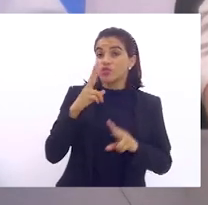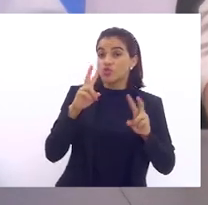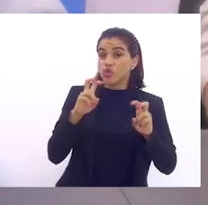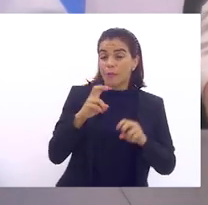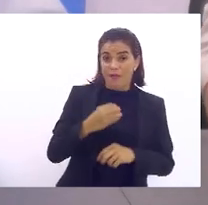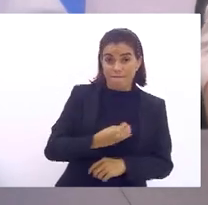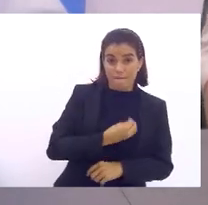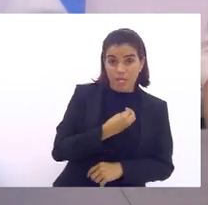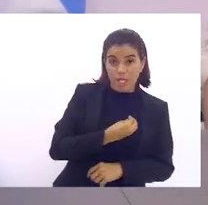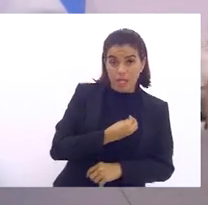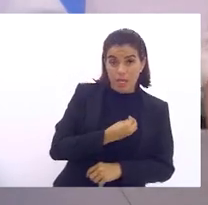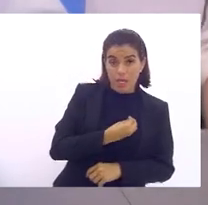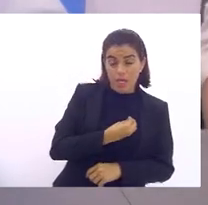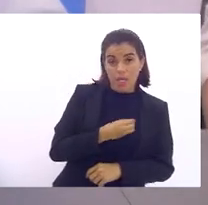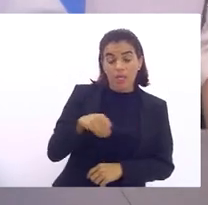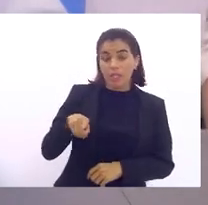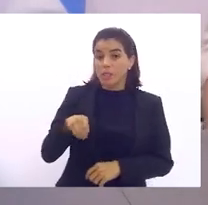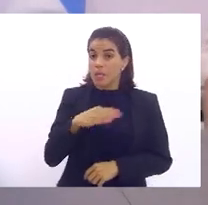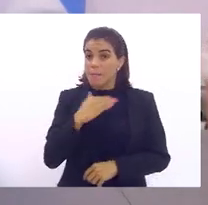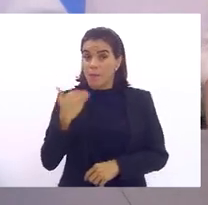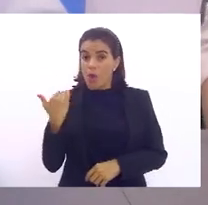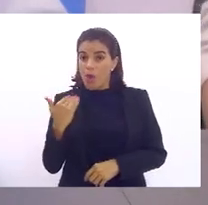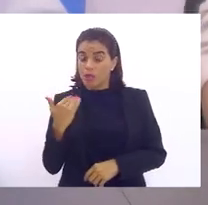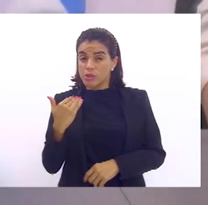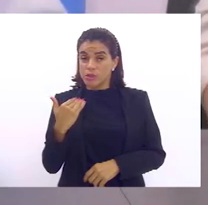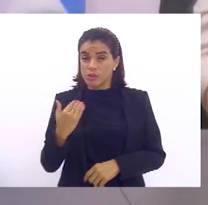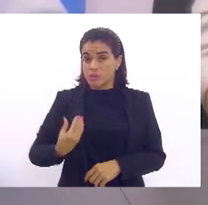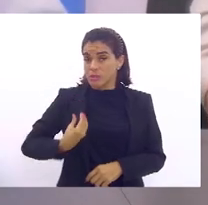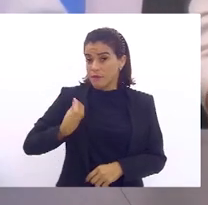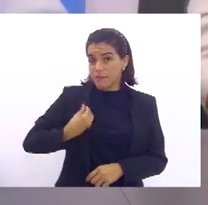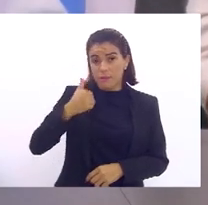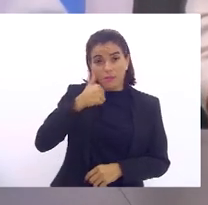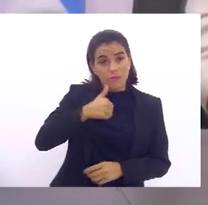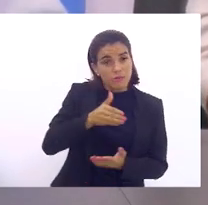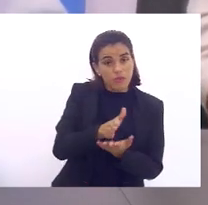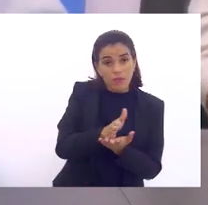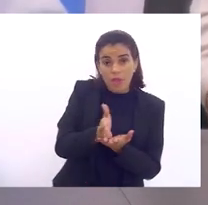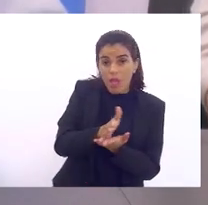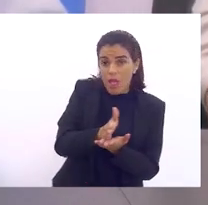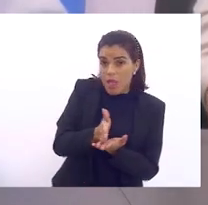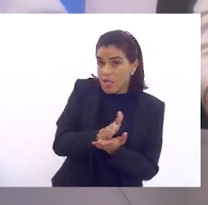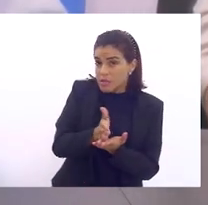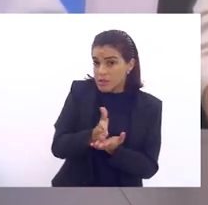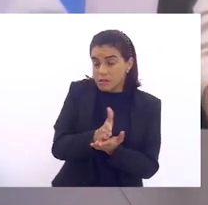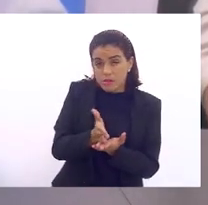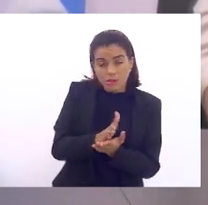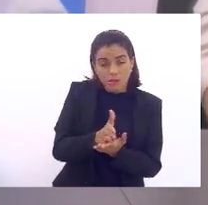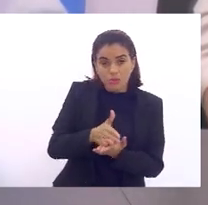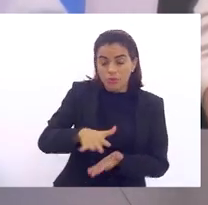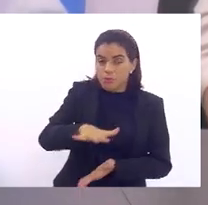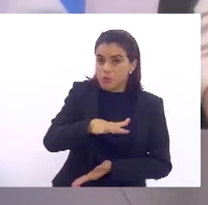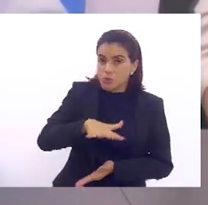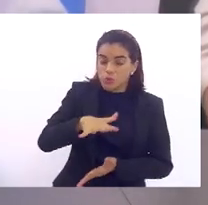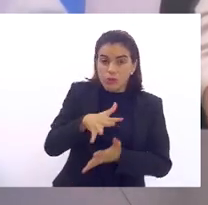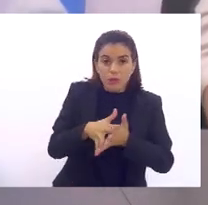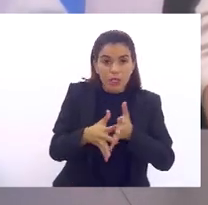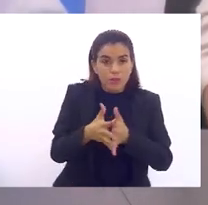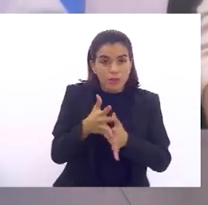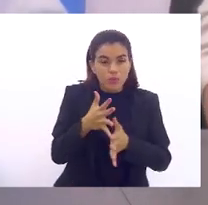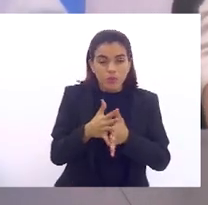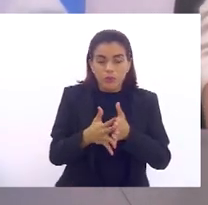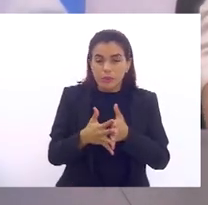a gente tá disputando a vida das mulheres na nossa sociedade a gente tá disputando a vida das mulheres numa